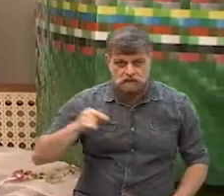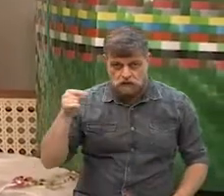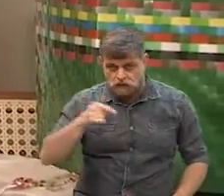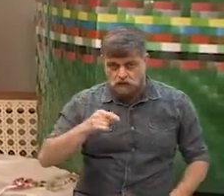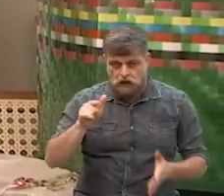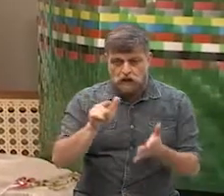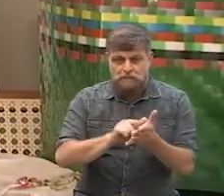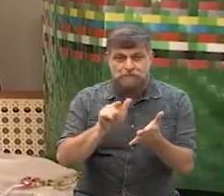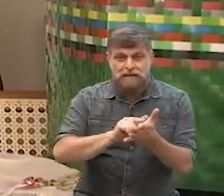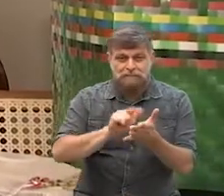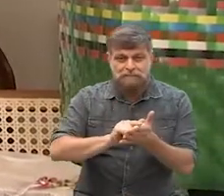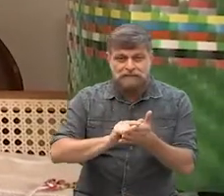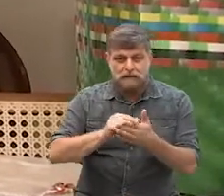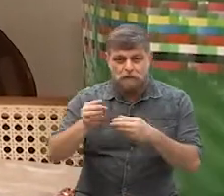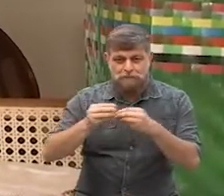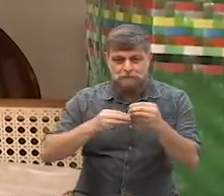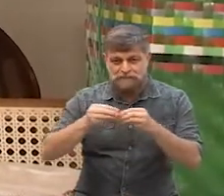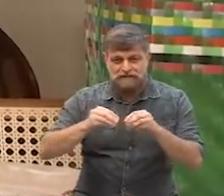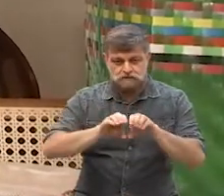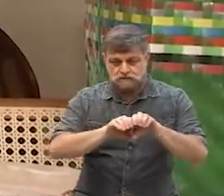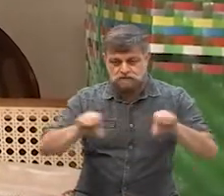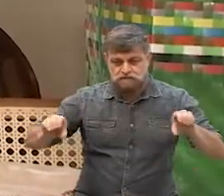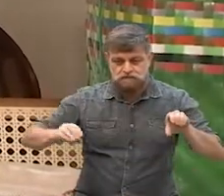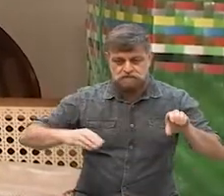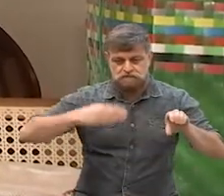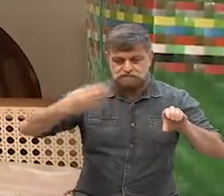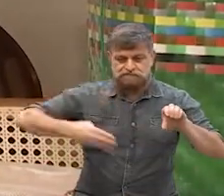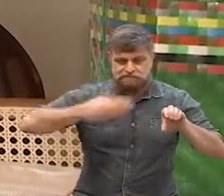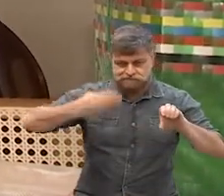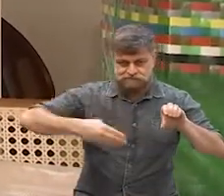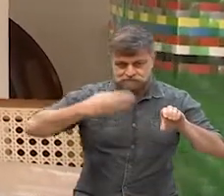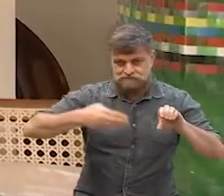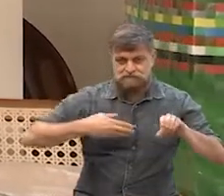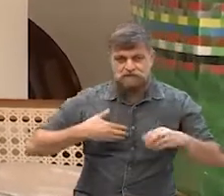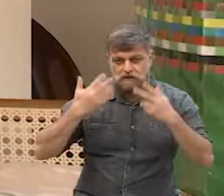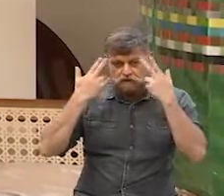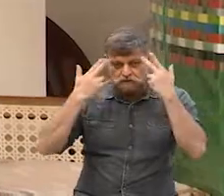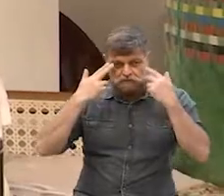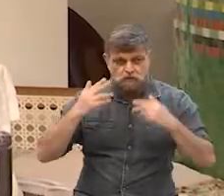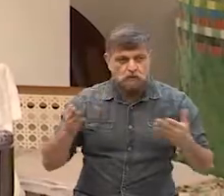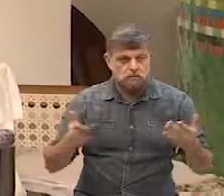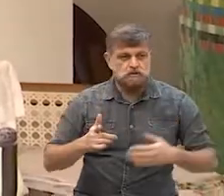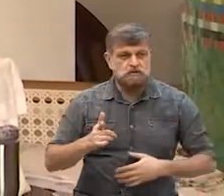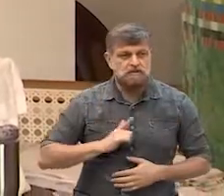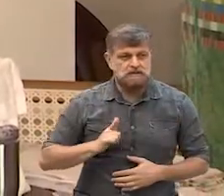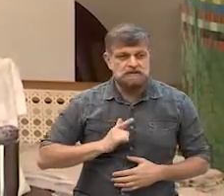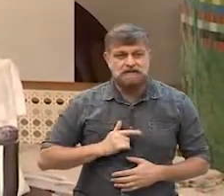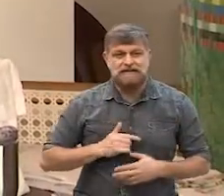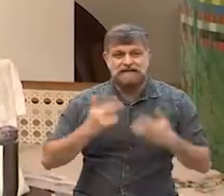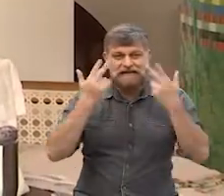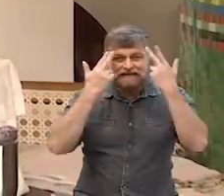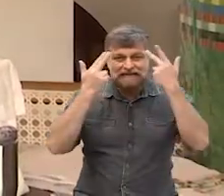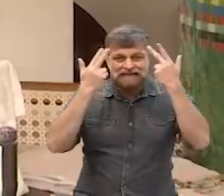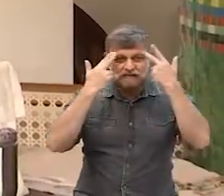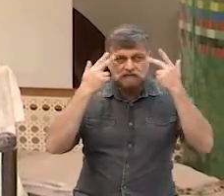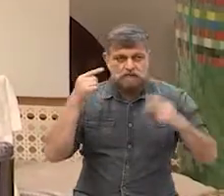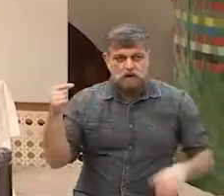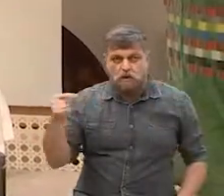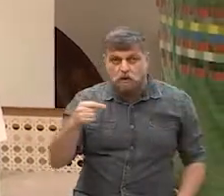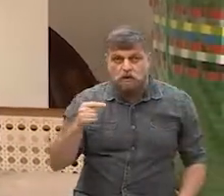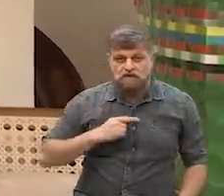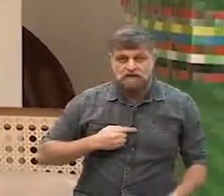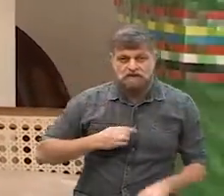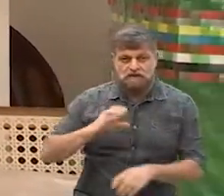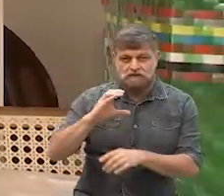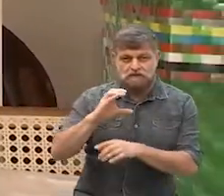filme plástico, que é muito comum na casa de todo mundo. Hoje a gente tem um material natural feito com cera de abelha,